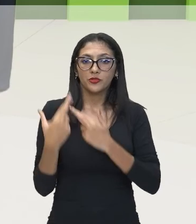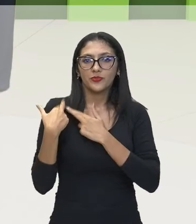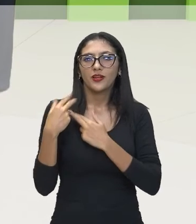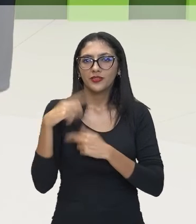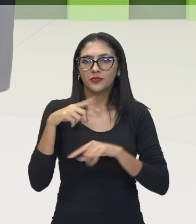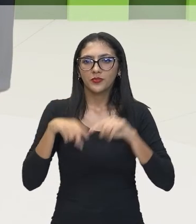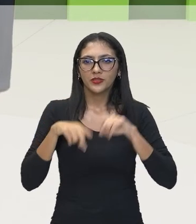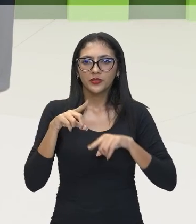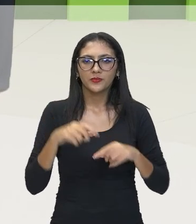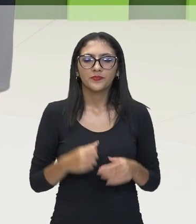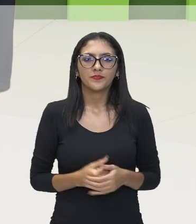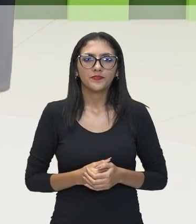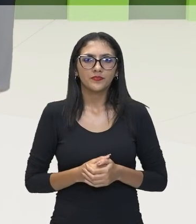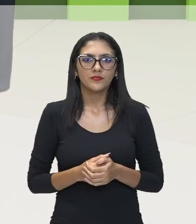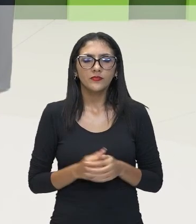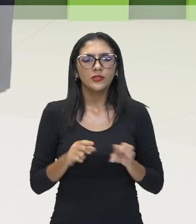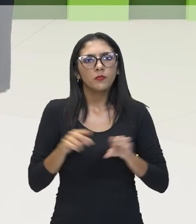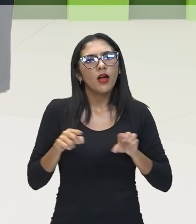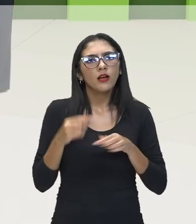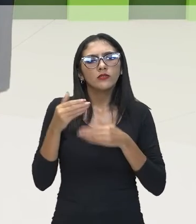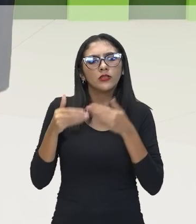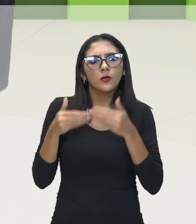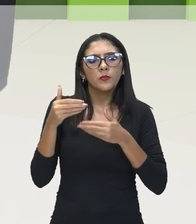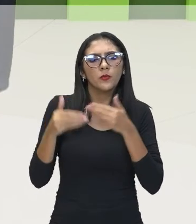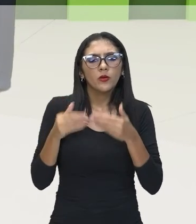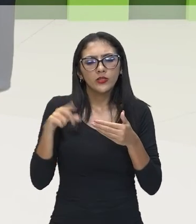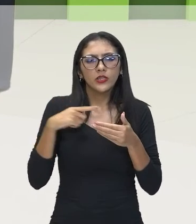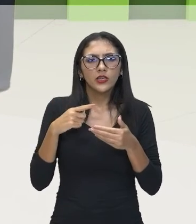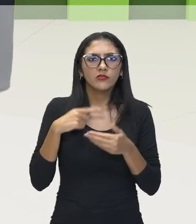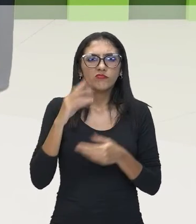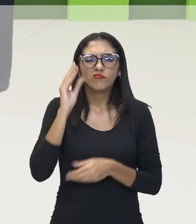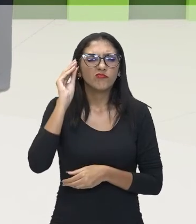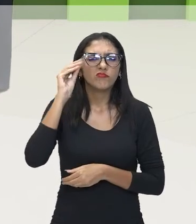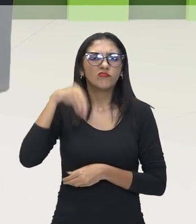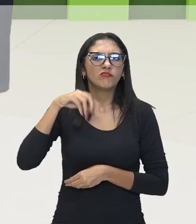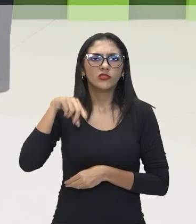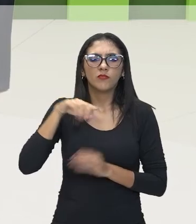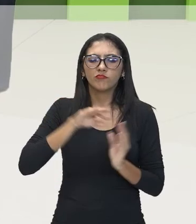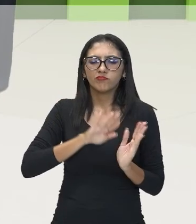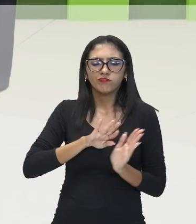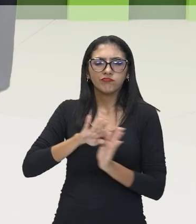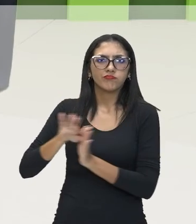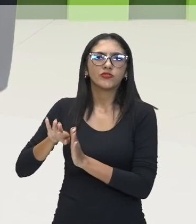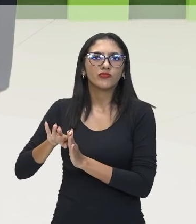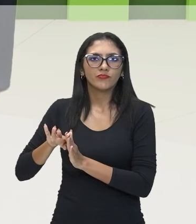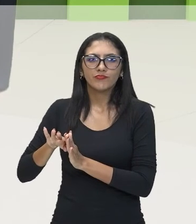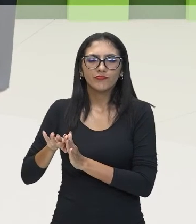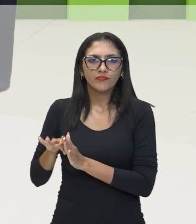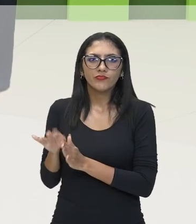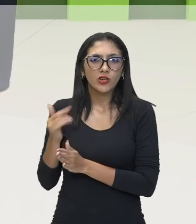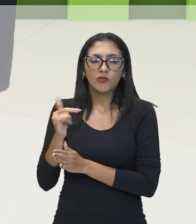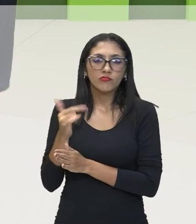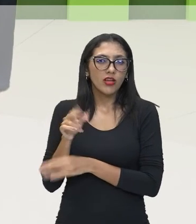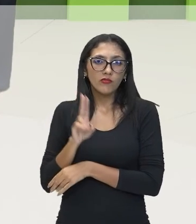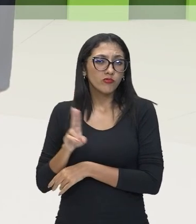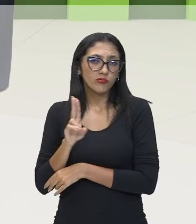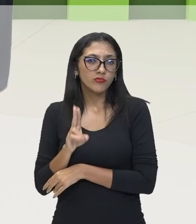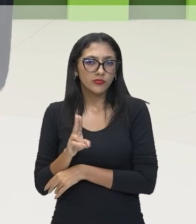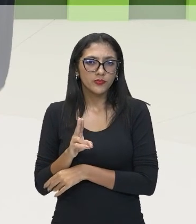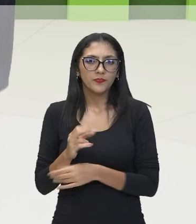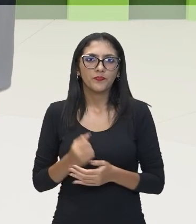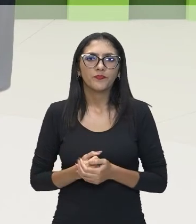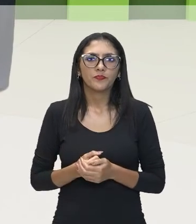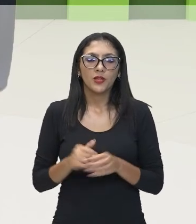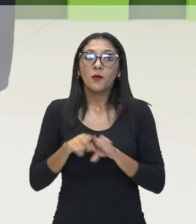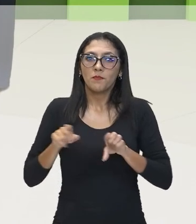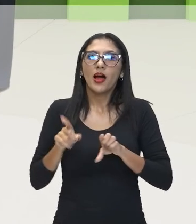que descartando a invenção da Edilamar, né? Ela não foi reconhecida ou não foi utilizada, mas a patente